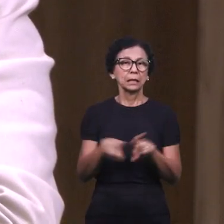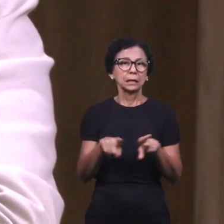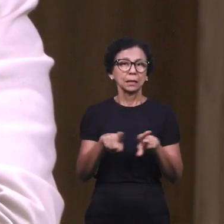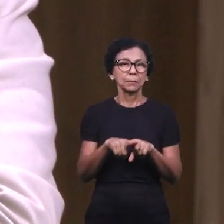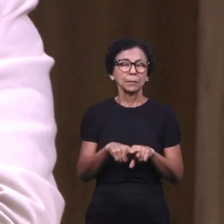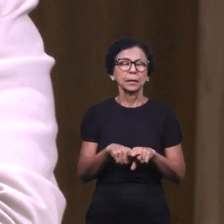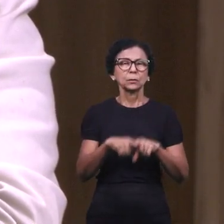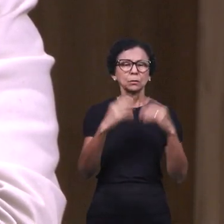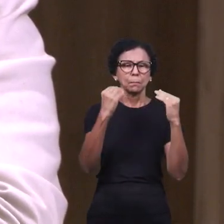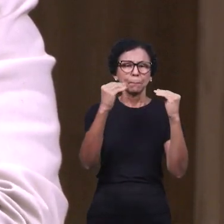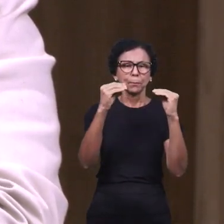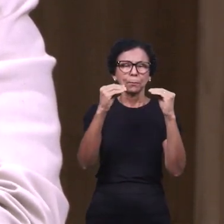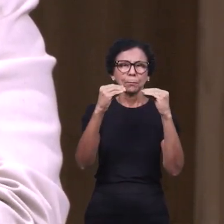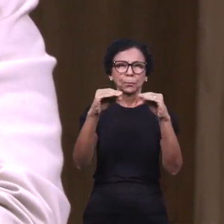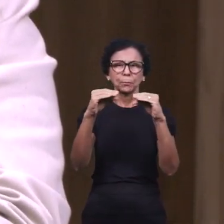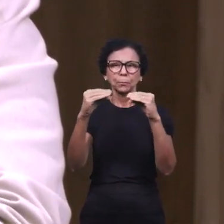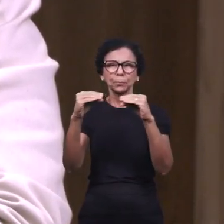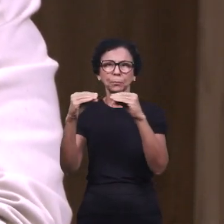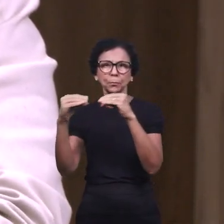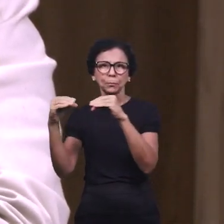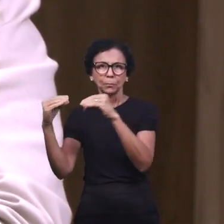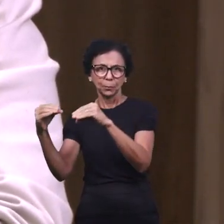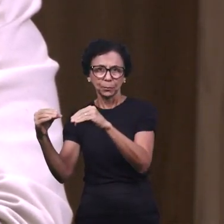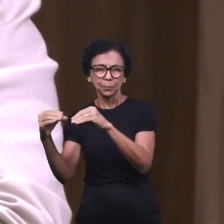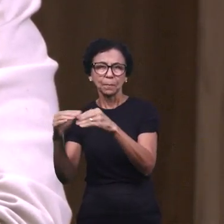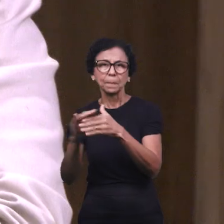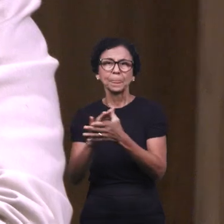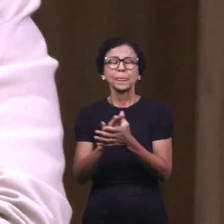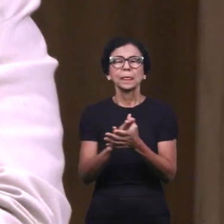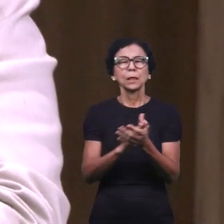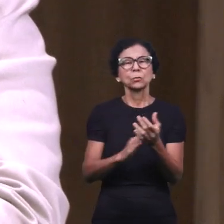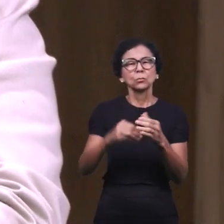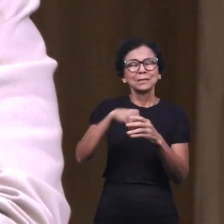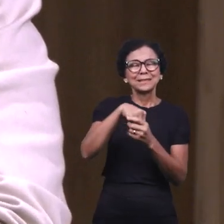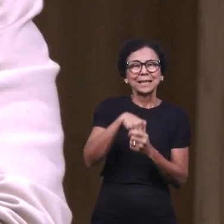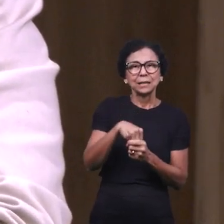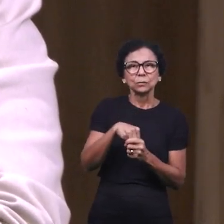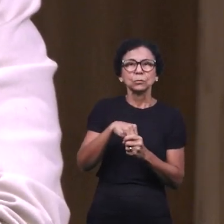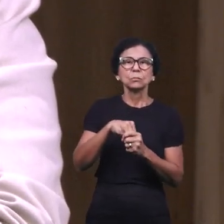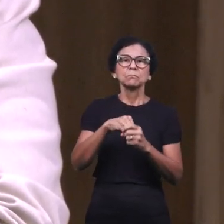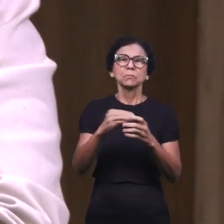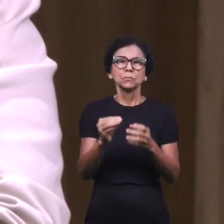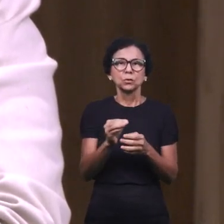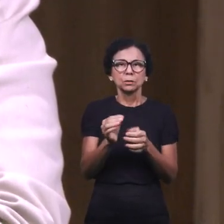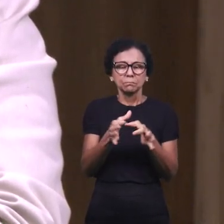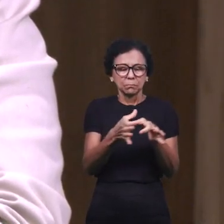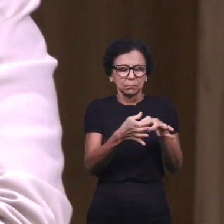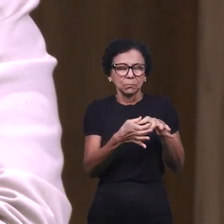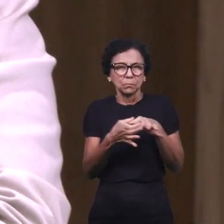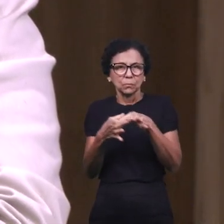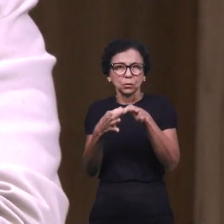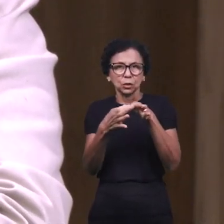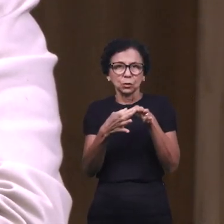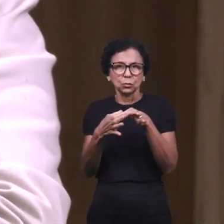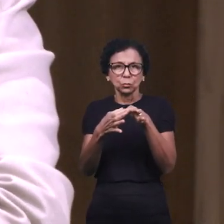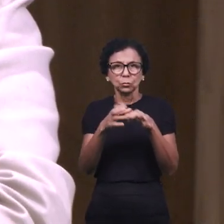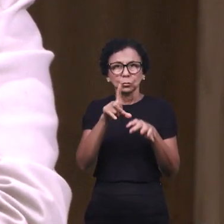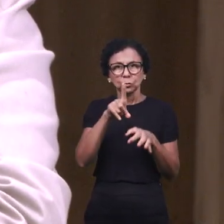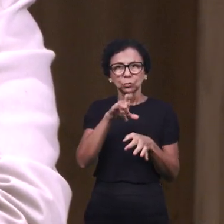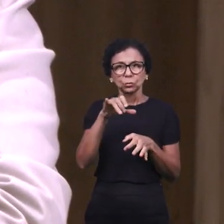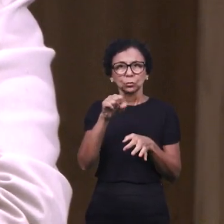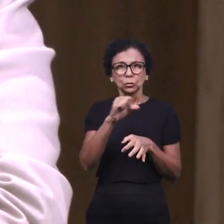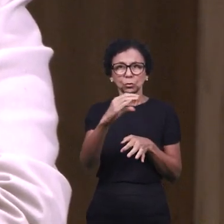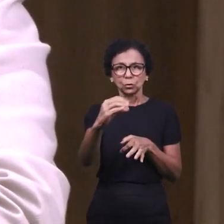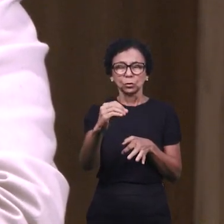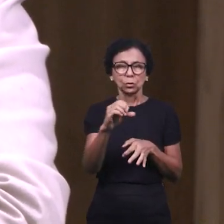são todos dentro de discos rígidos que são magnéticos. Então uma tempestade dessa